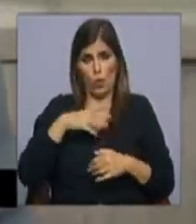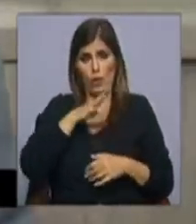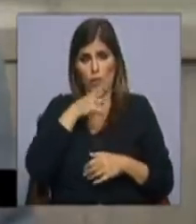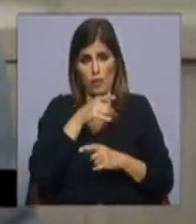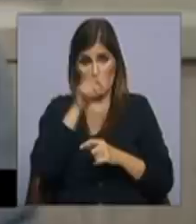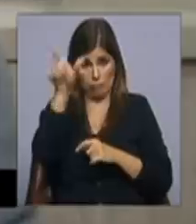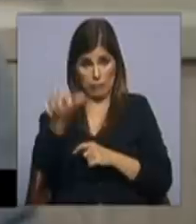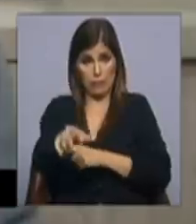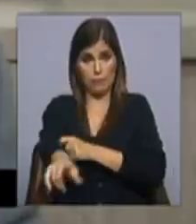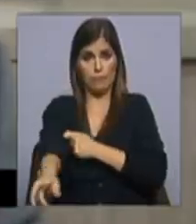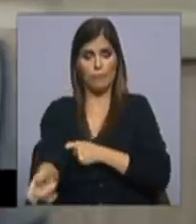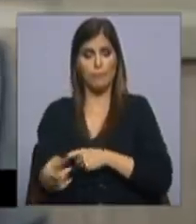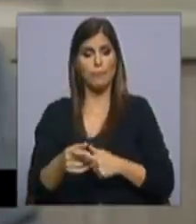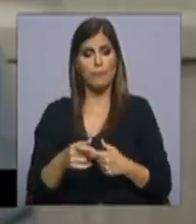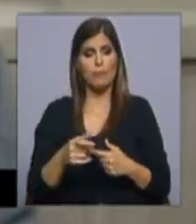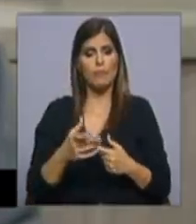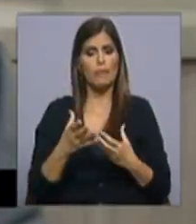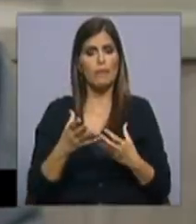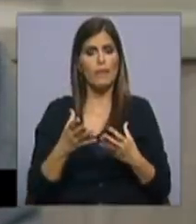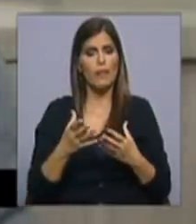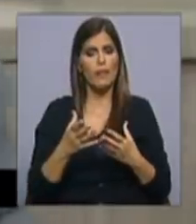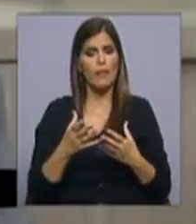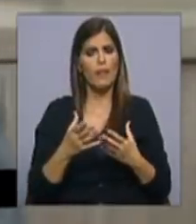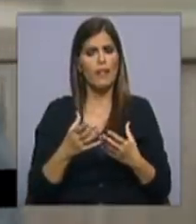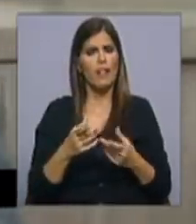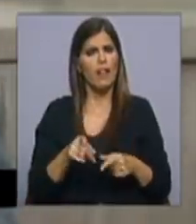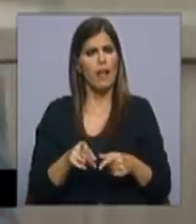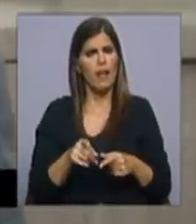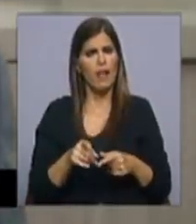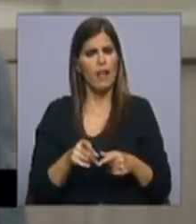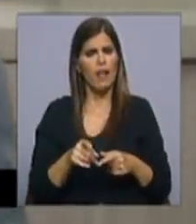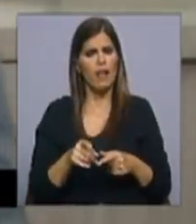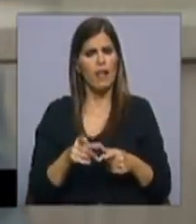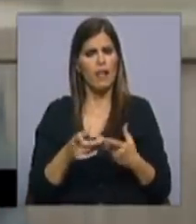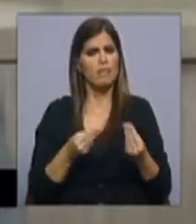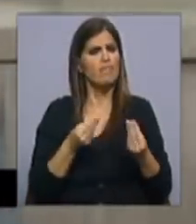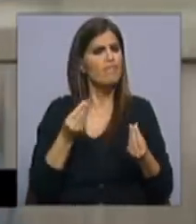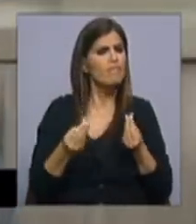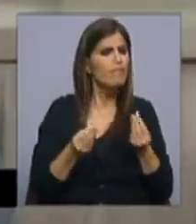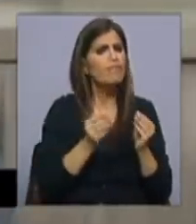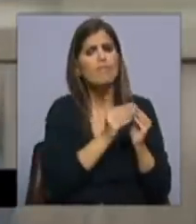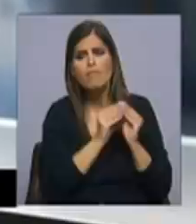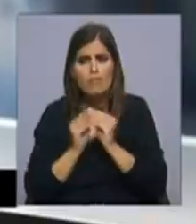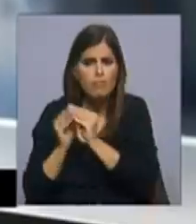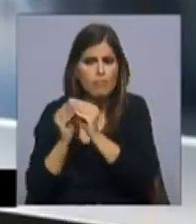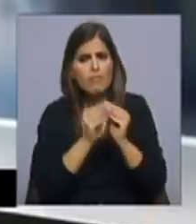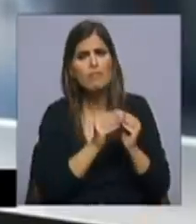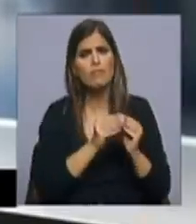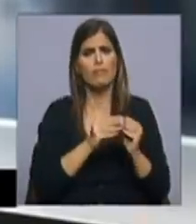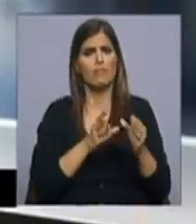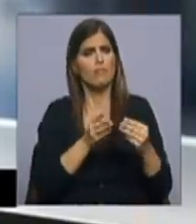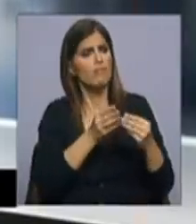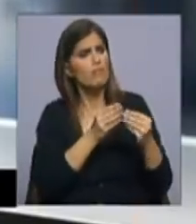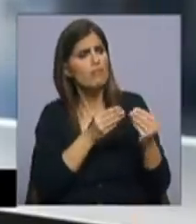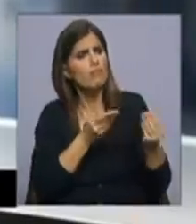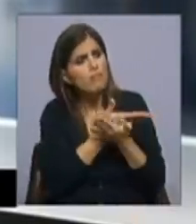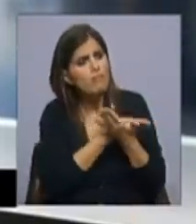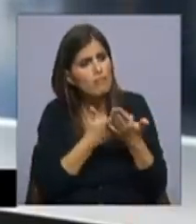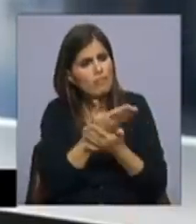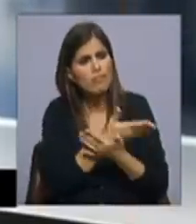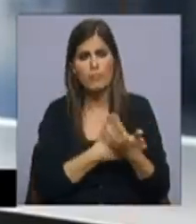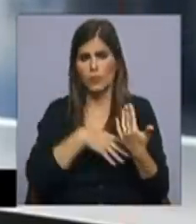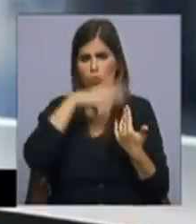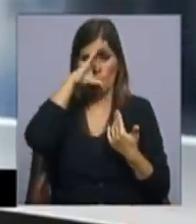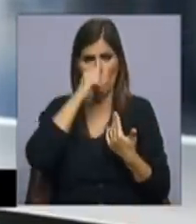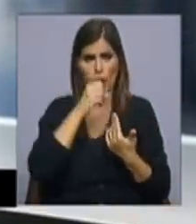que é muita competência do governo, é muita harmonia entre os poderes, é muita harmonia entre